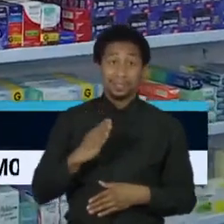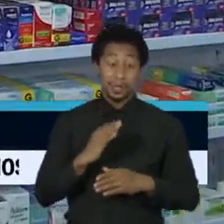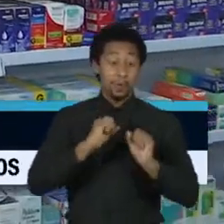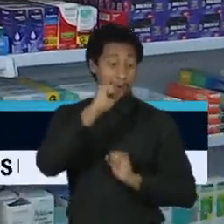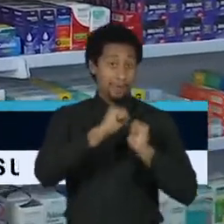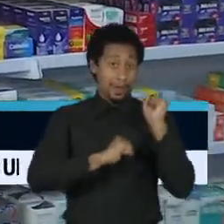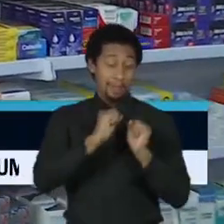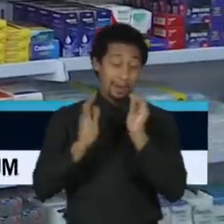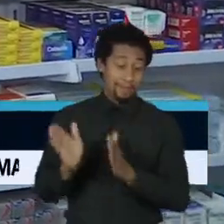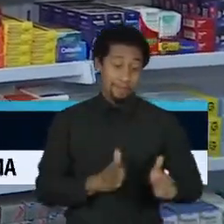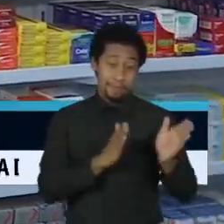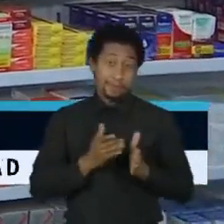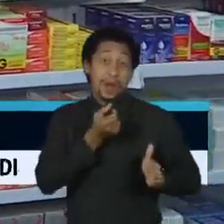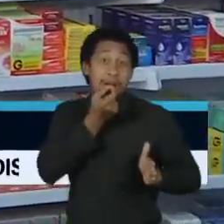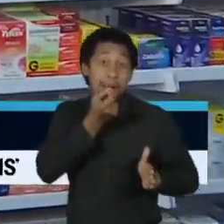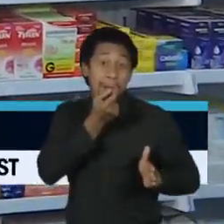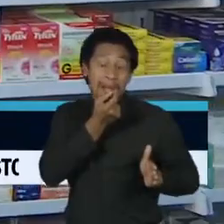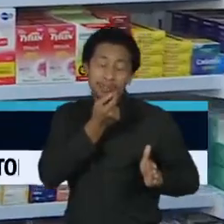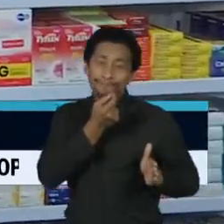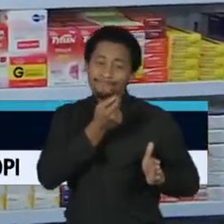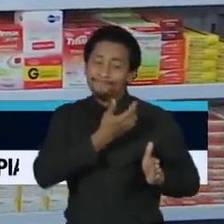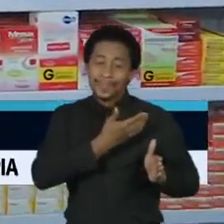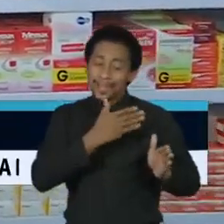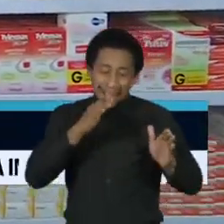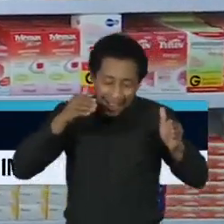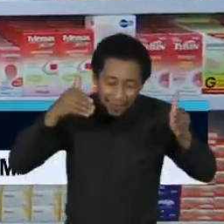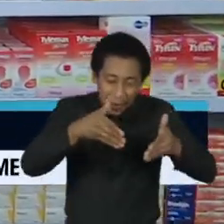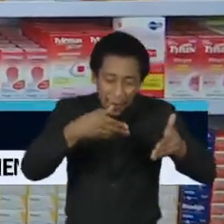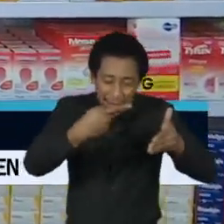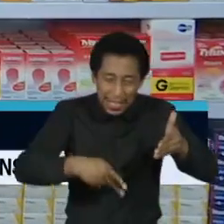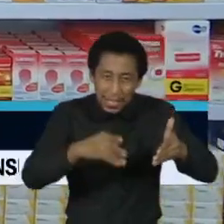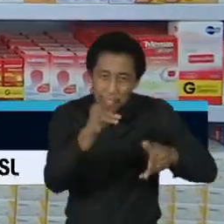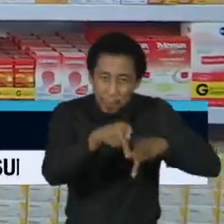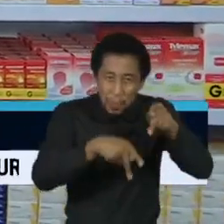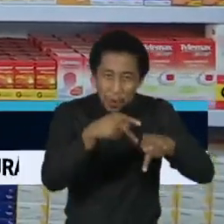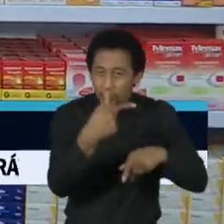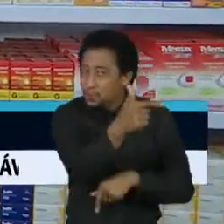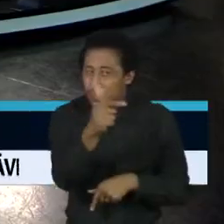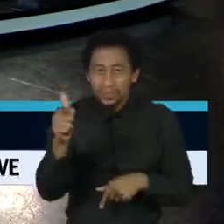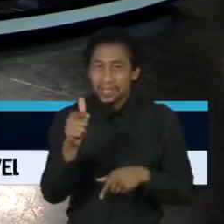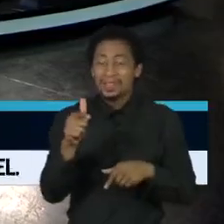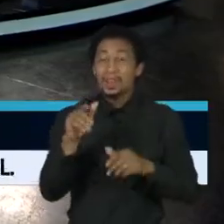saúde. Então, é responsabilidade, sim, de falta de uma política pública.